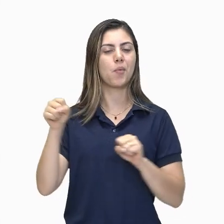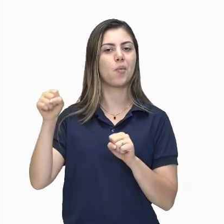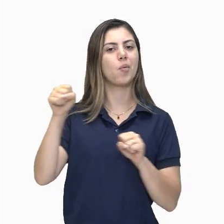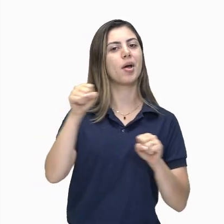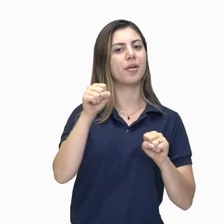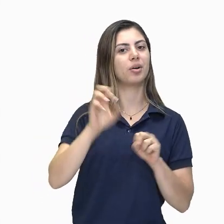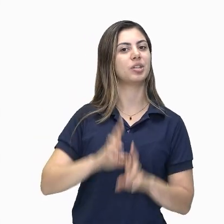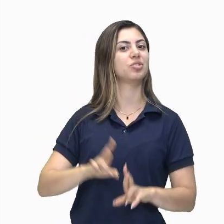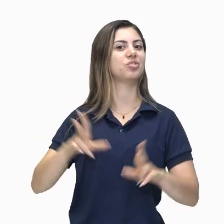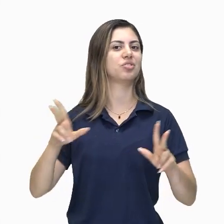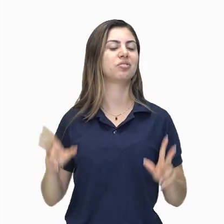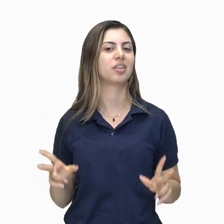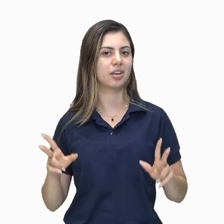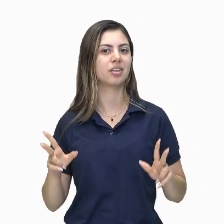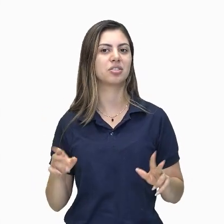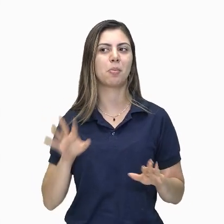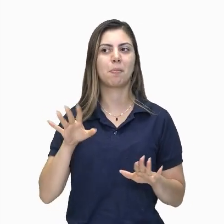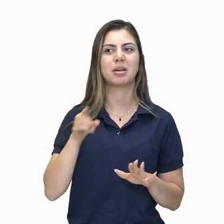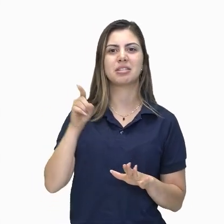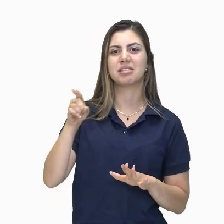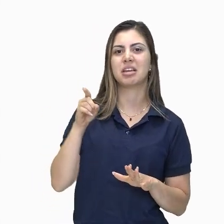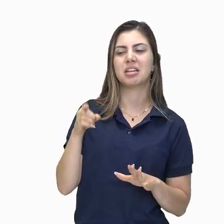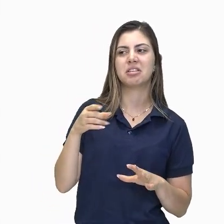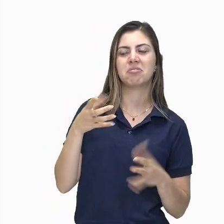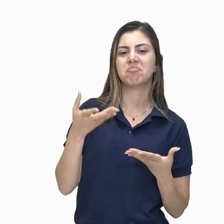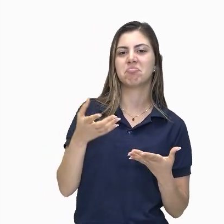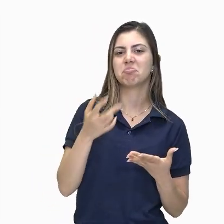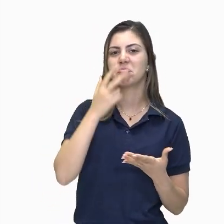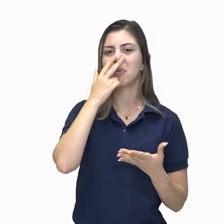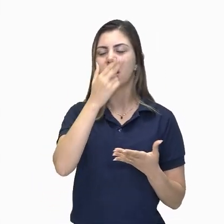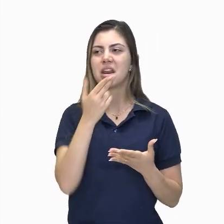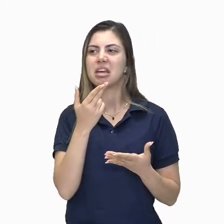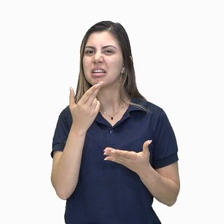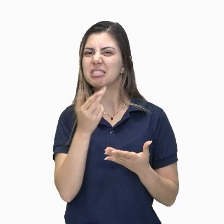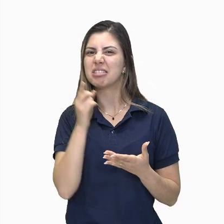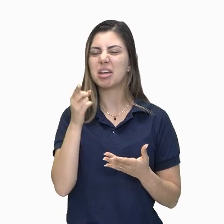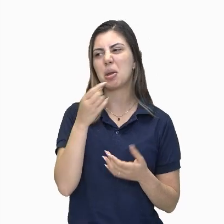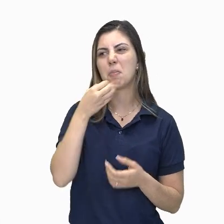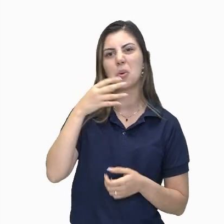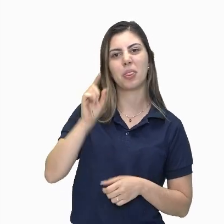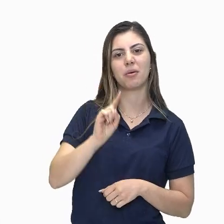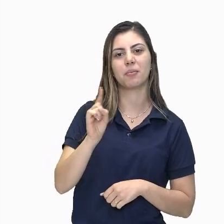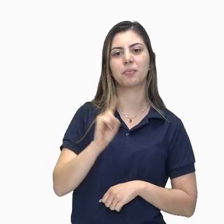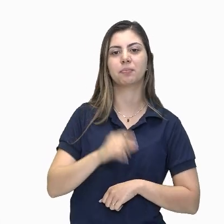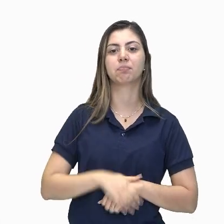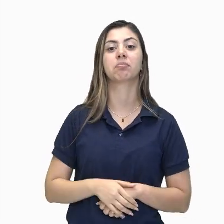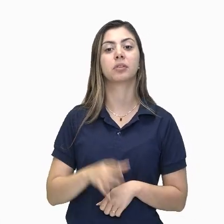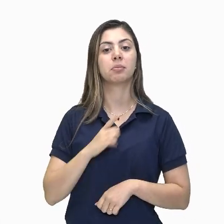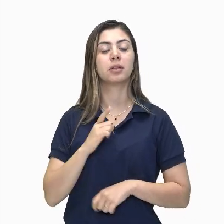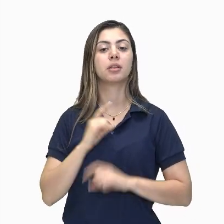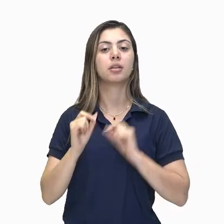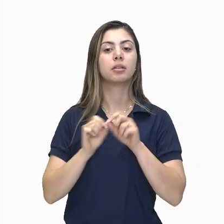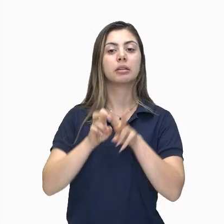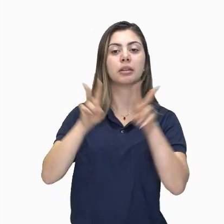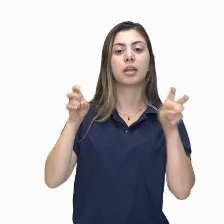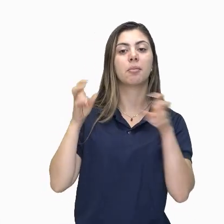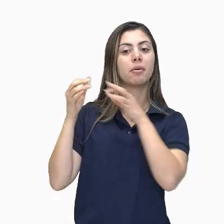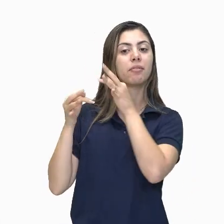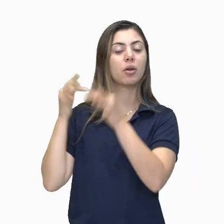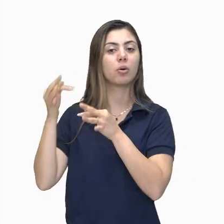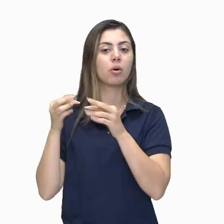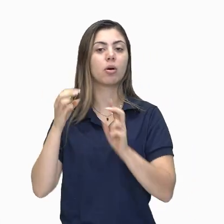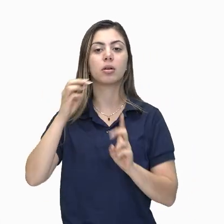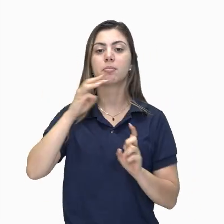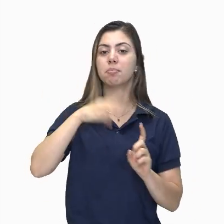herói, mas que não vale nada, não tem caráter nenhum. A gente tem os temas folclóricos e míticos e a viagem geográfica